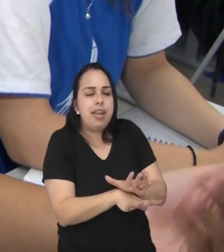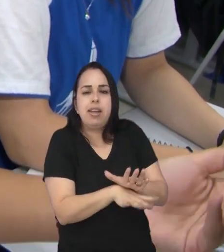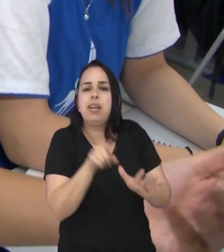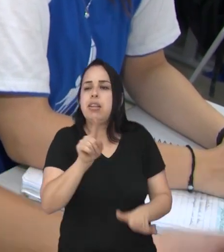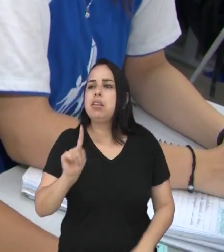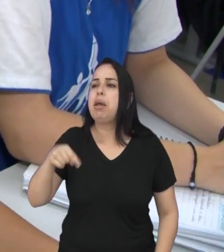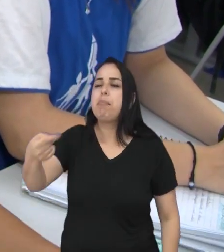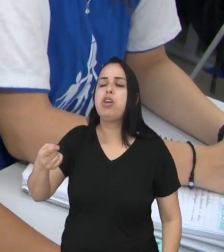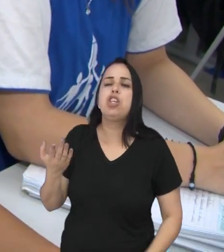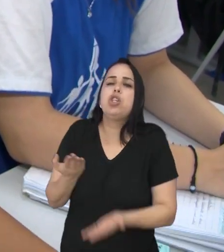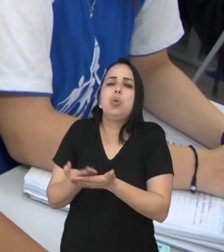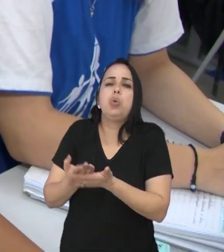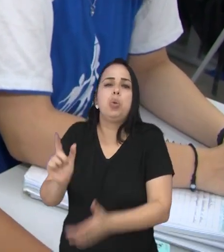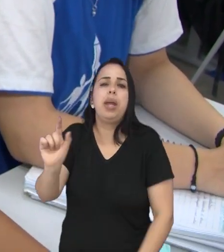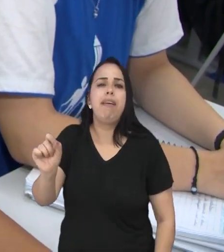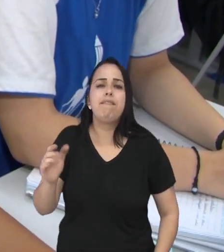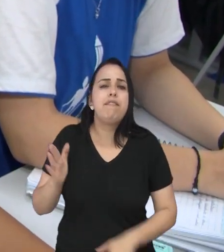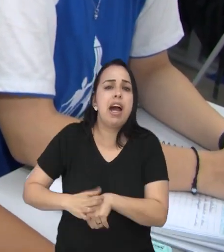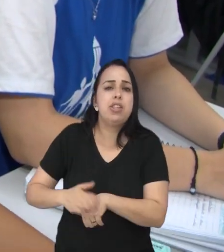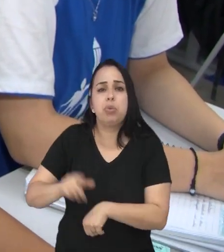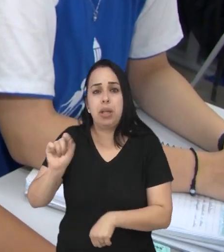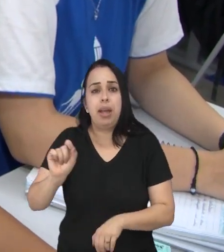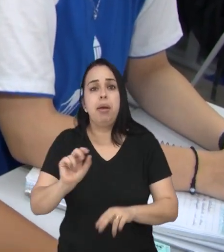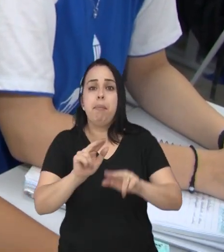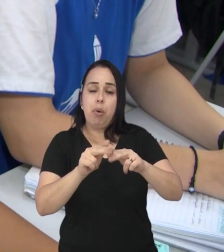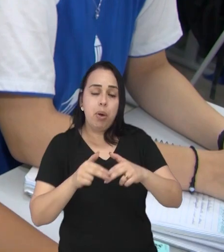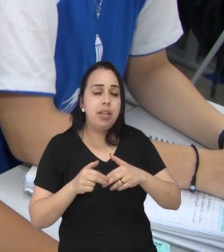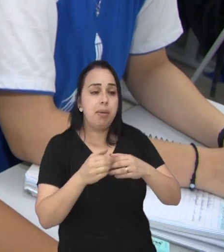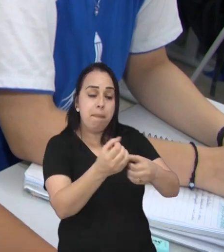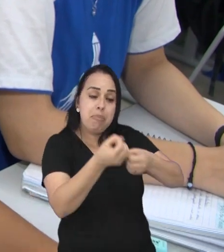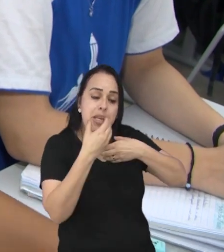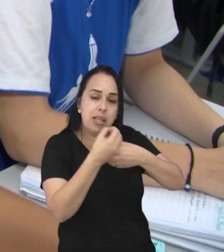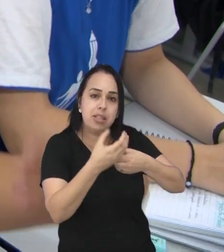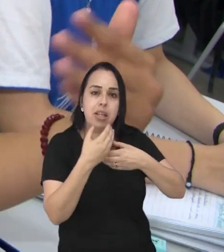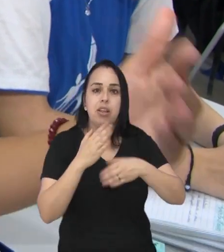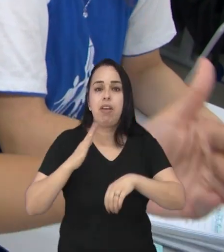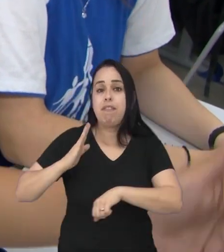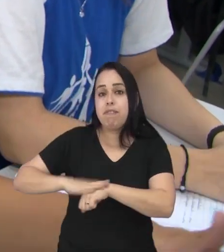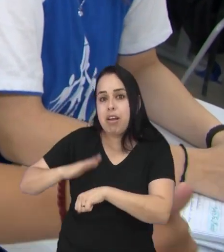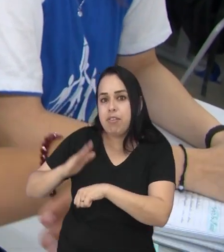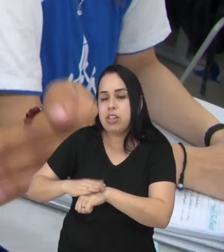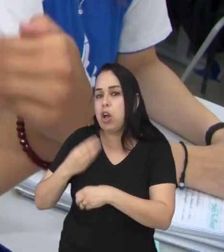ensino médio, o que vocês vão fazer? Então a escola faz a gente enxergar muito isso, o que a